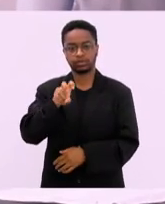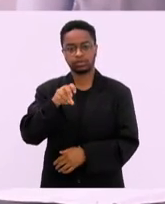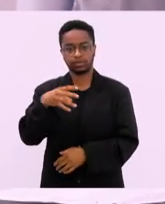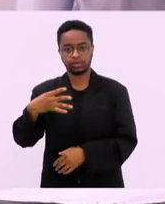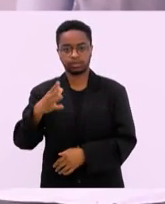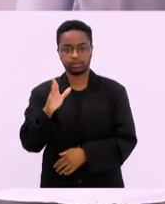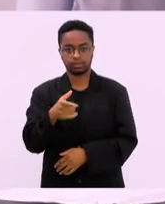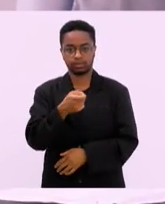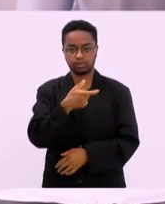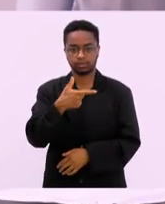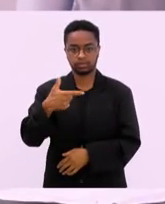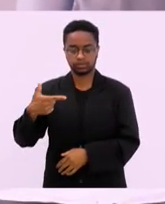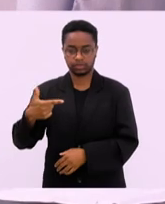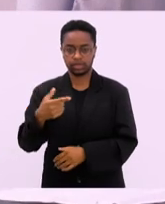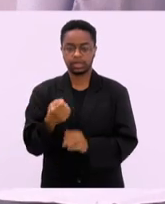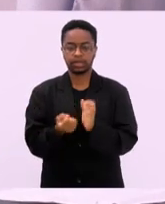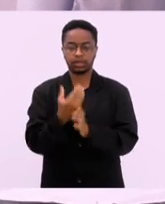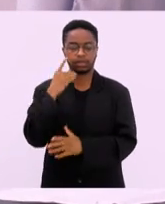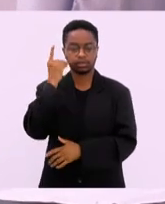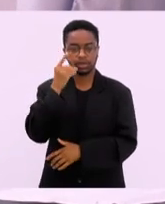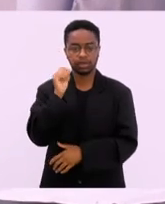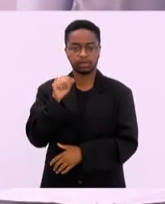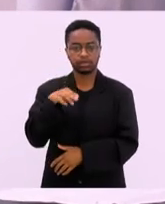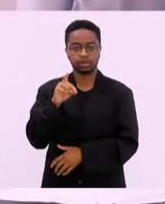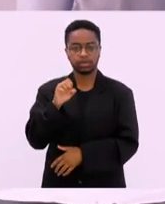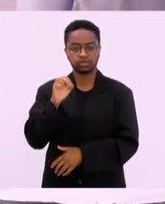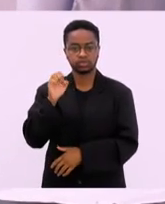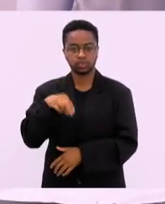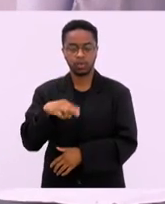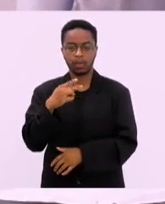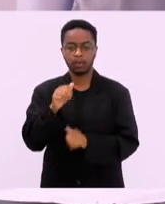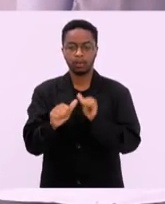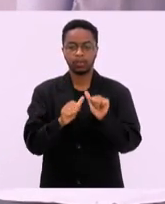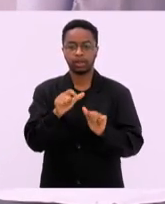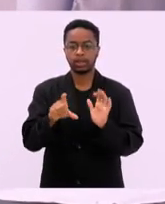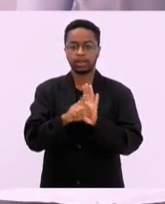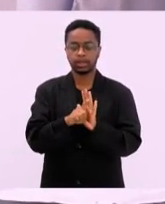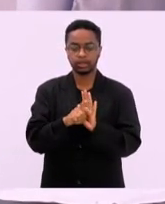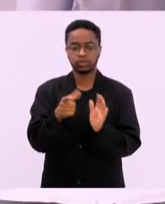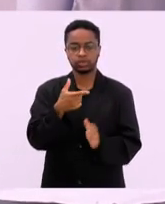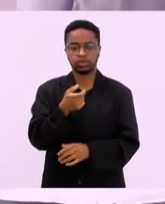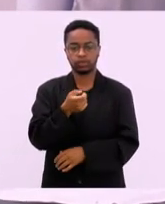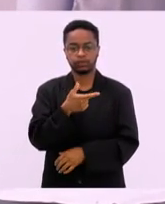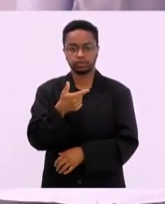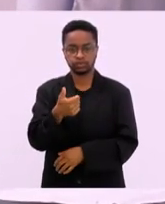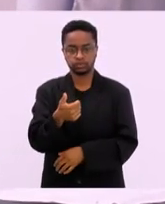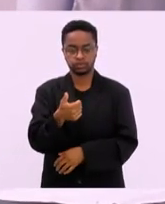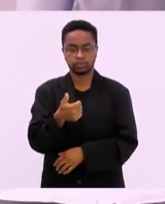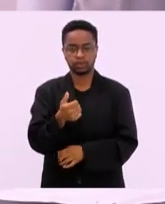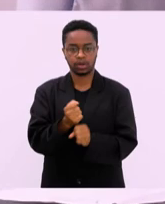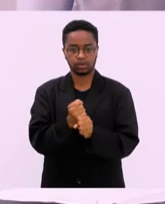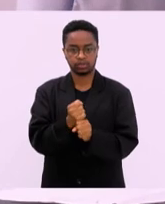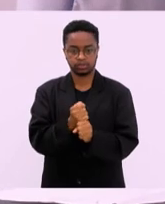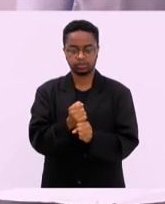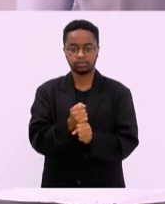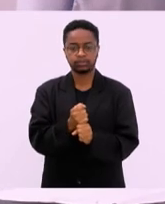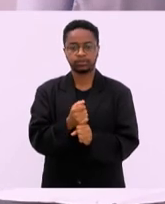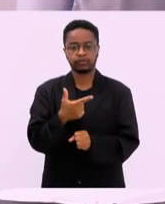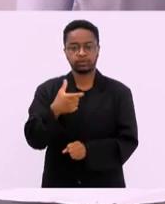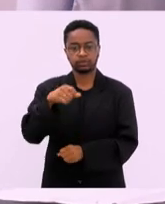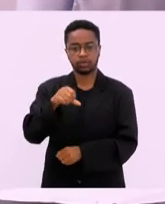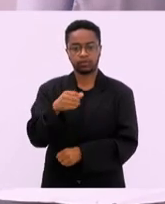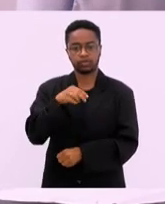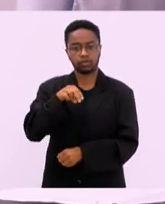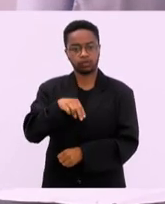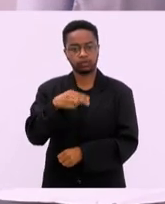de 22, de autoria do deputado Anderson Moraes, que altera a lei 9.420 de 2021, de 29 de novembro de